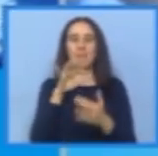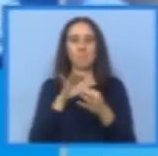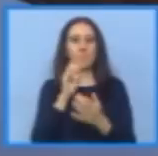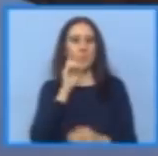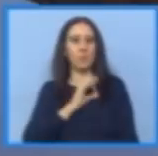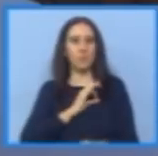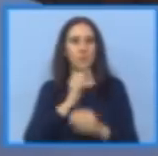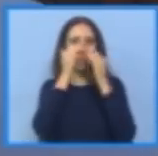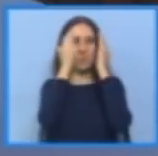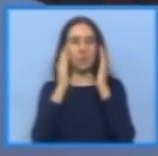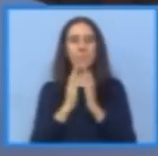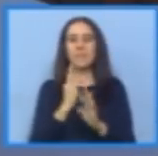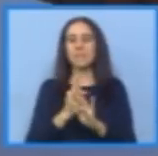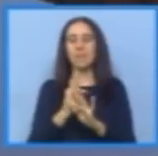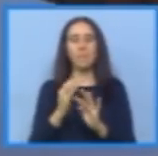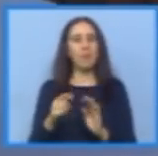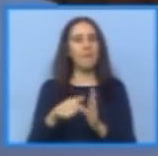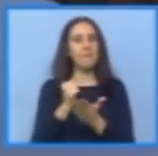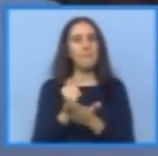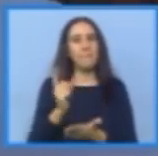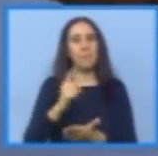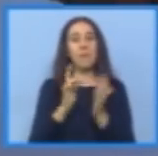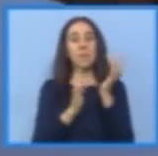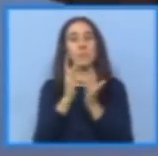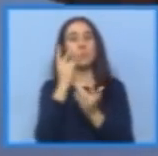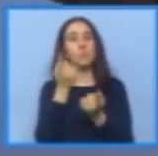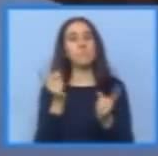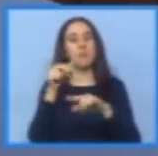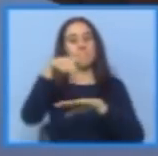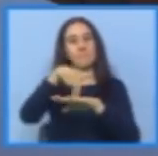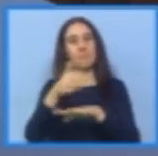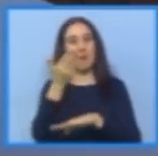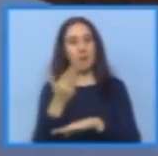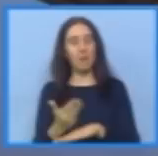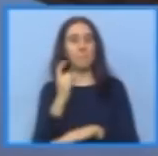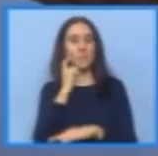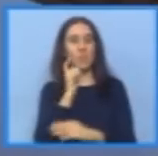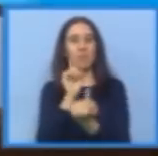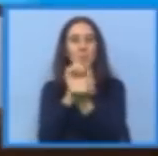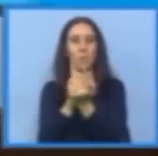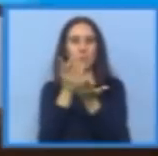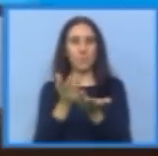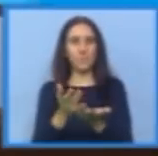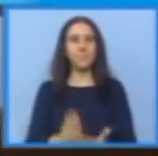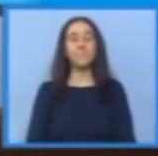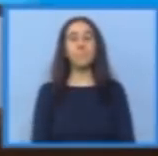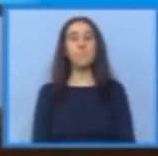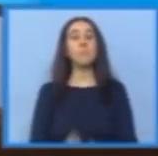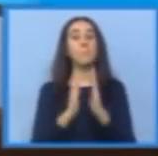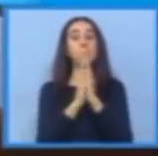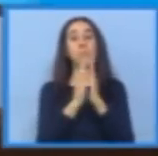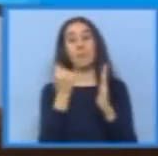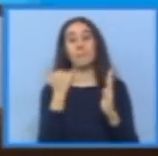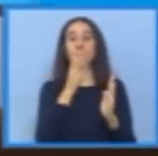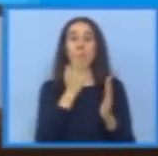celebrada sempre no encontro já com Cristo ressuscitado, com o Cristo Pascal. É uma paróquia que fica ali situada, lá está, como dissemos há pouco, no